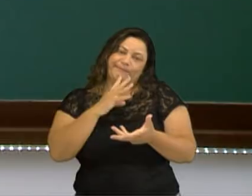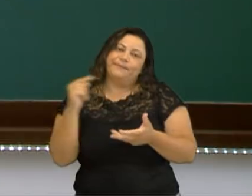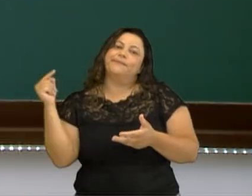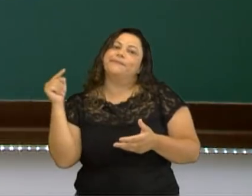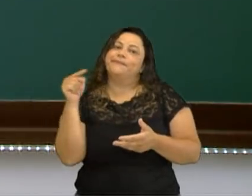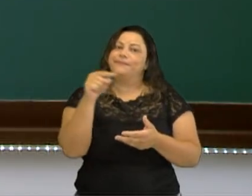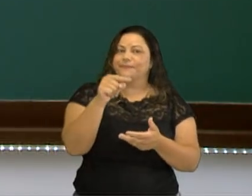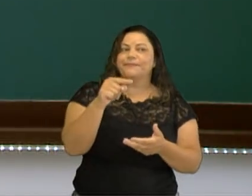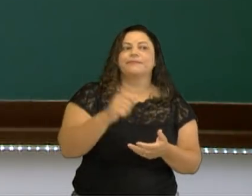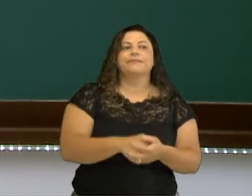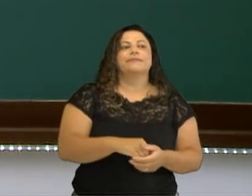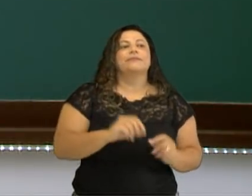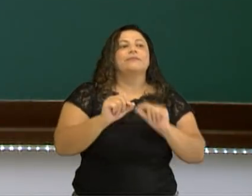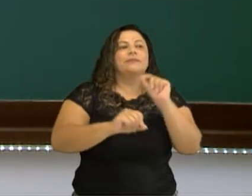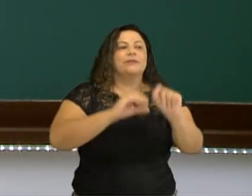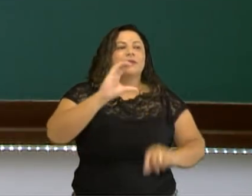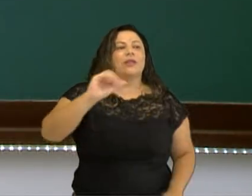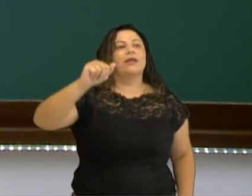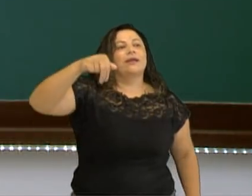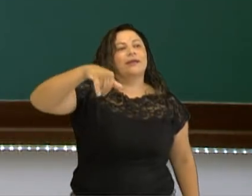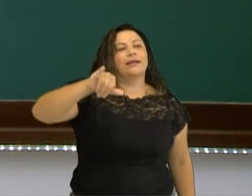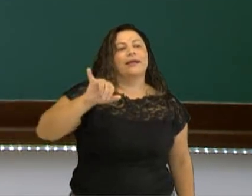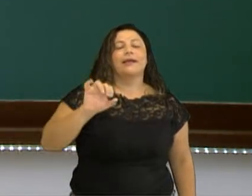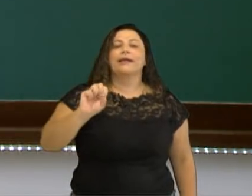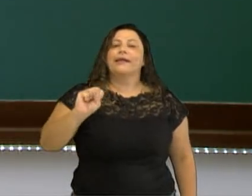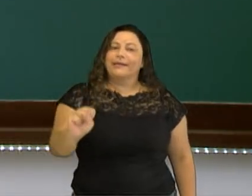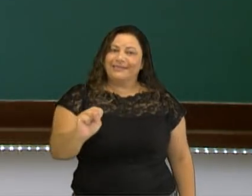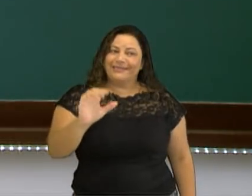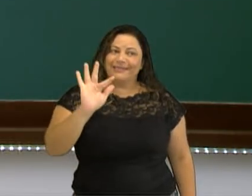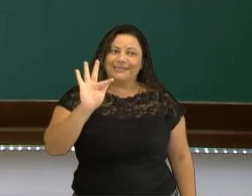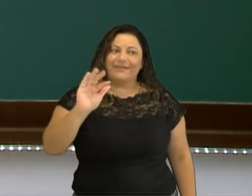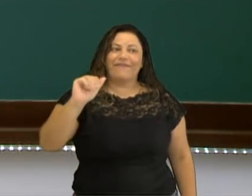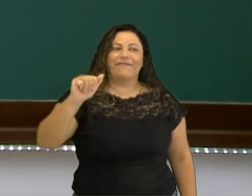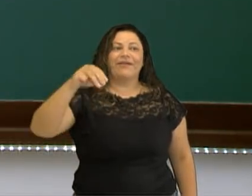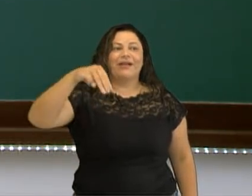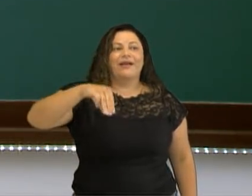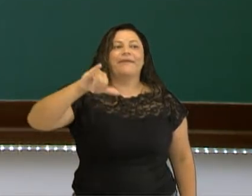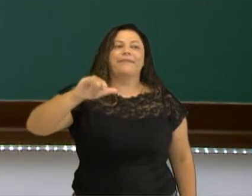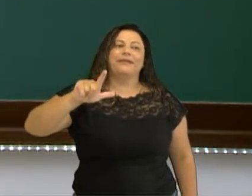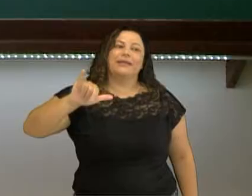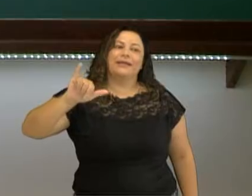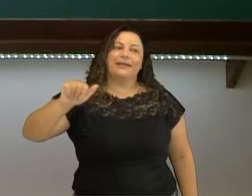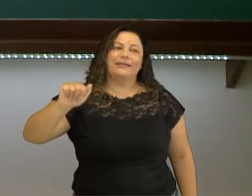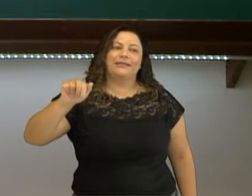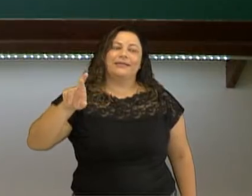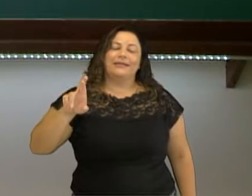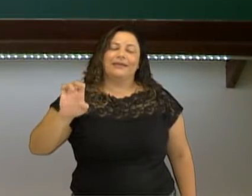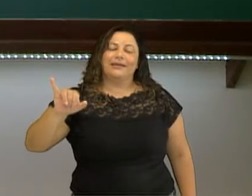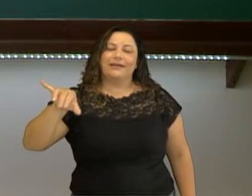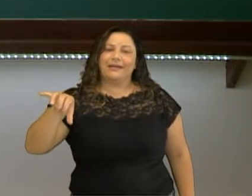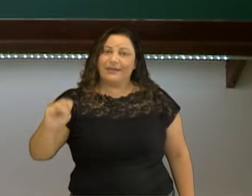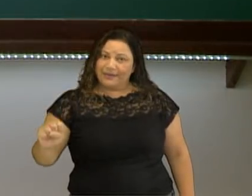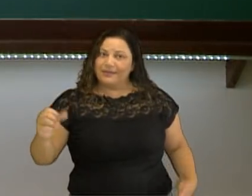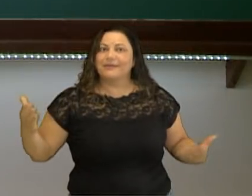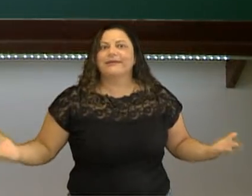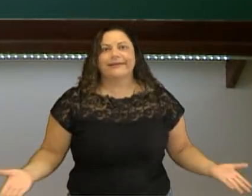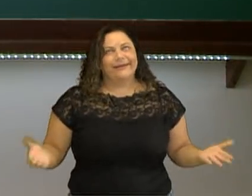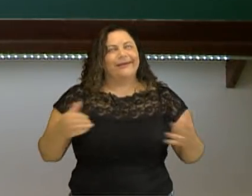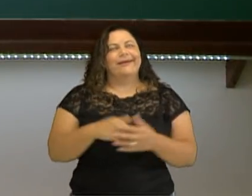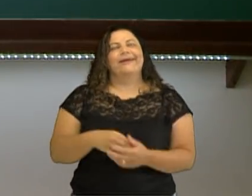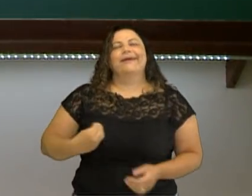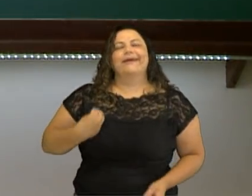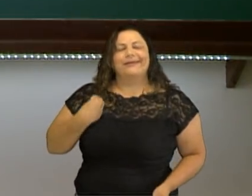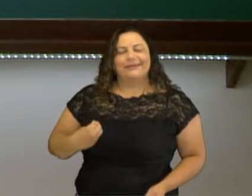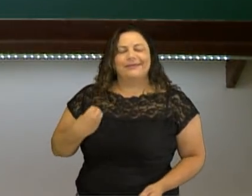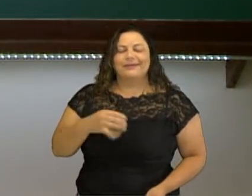ele, é o Canis familiaris. Então, estão vendo essa característica semelhante existente entre cada um